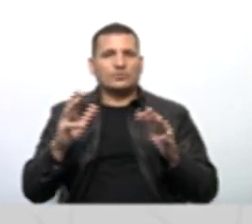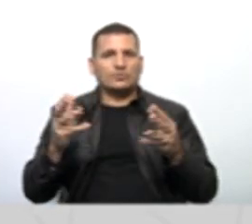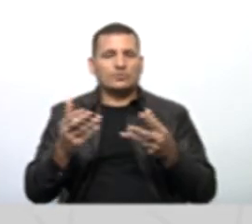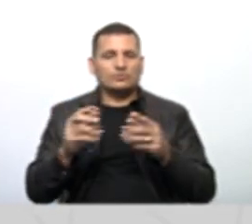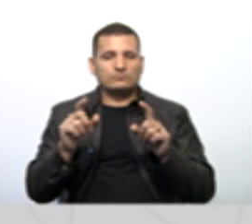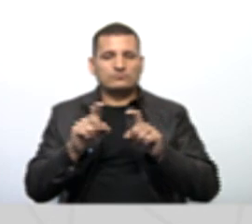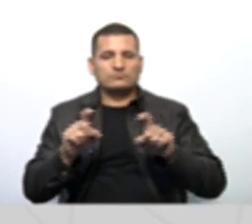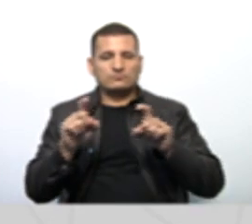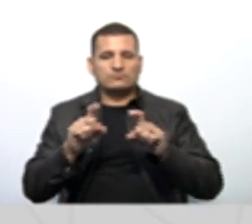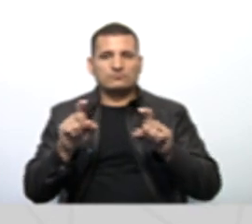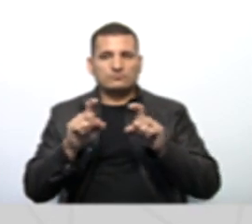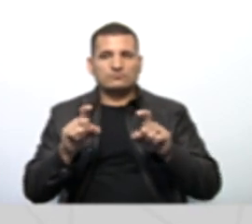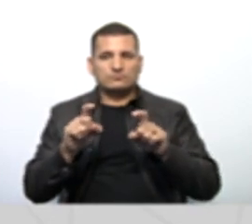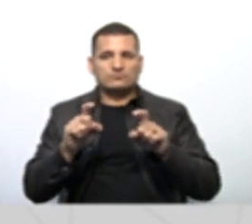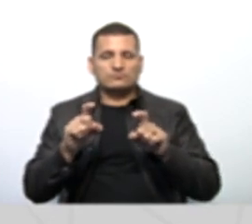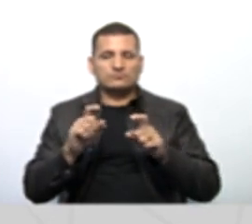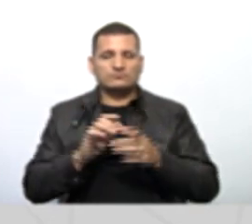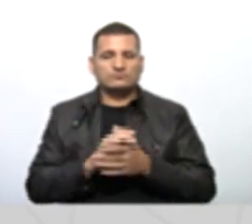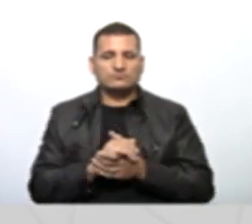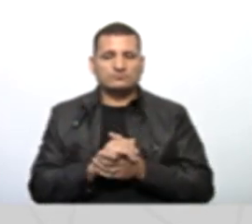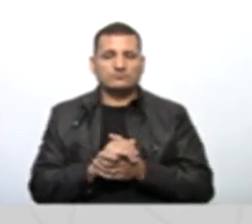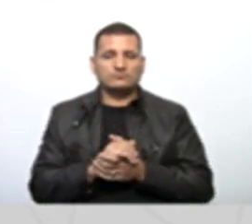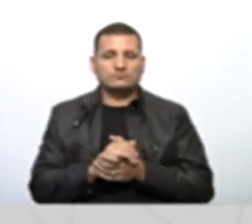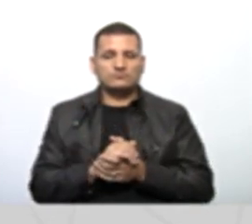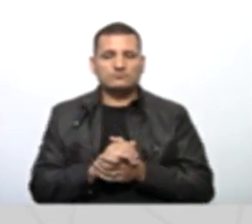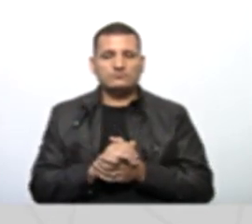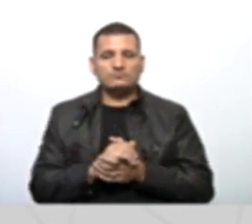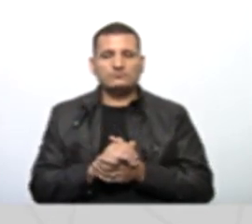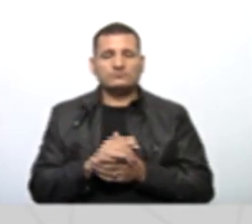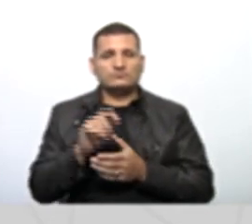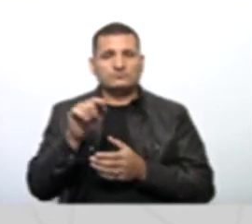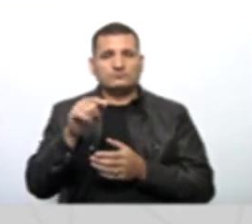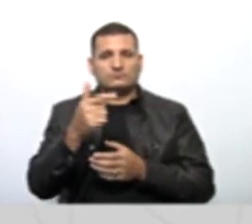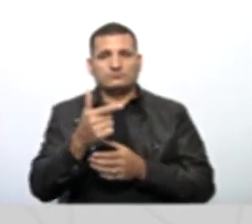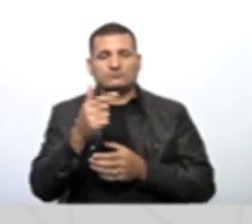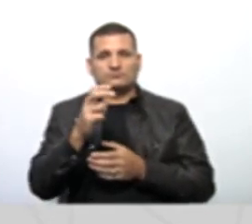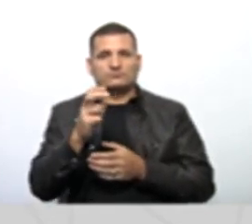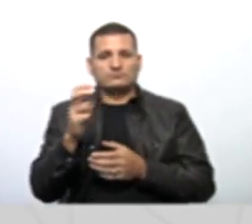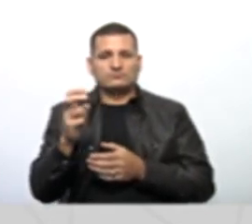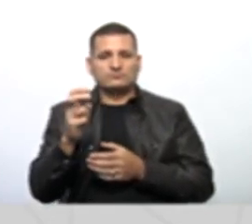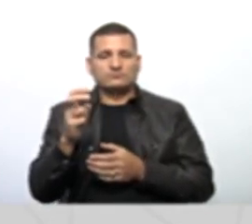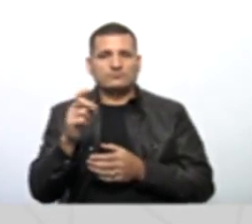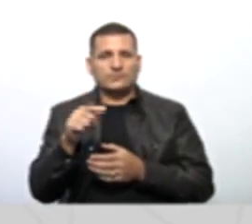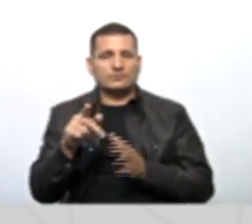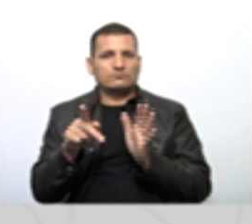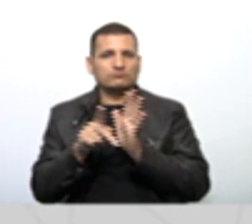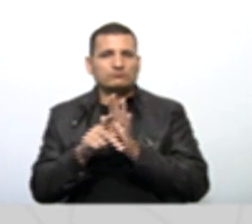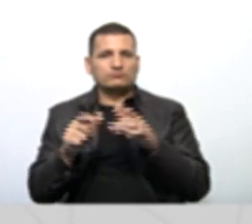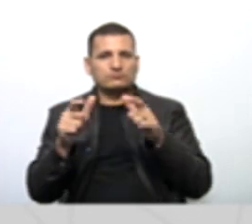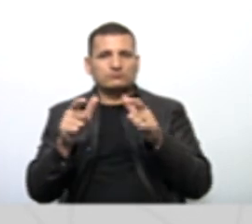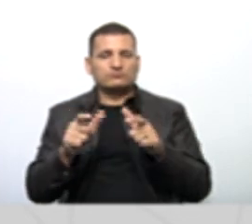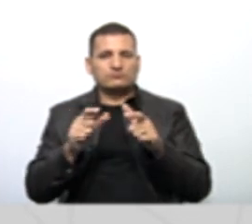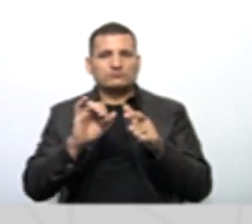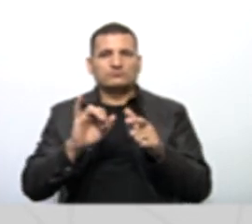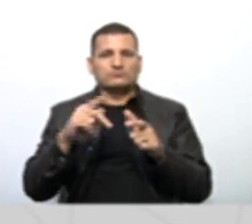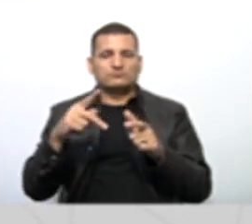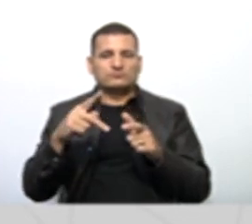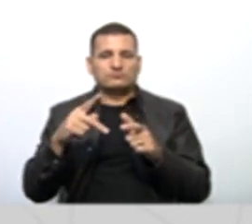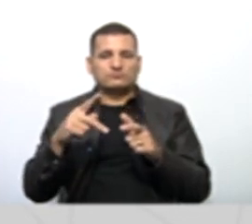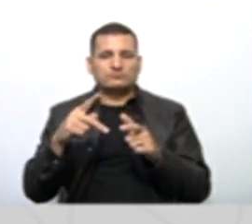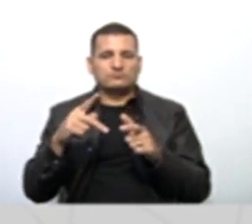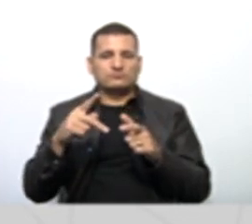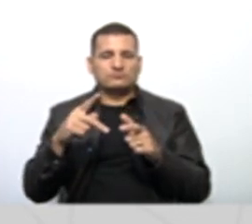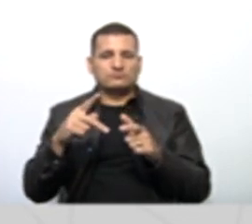ok então esse endereço ele é separado justamente pra isso é o endereço que é separado para